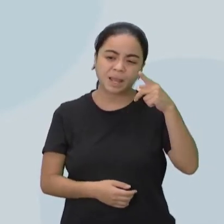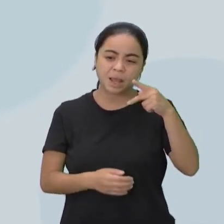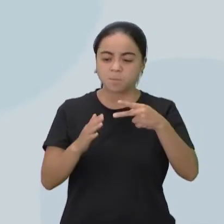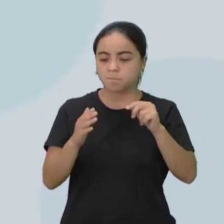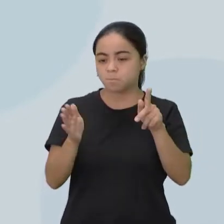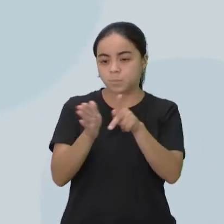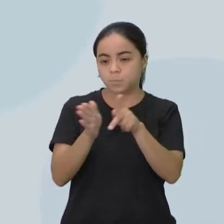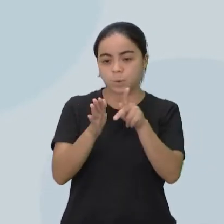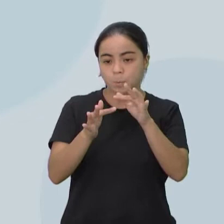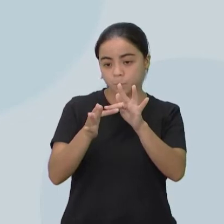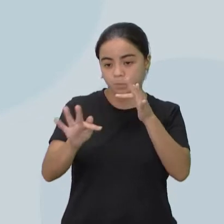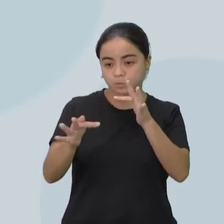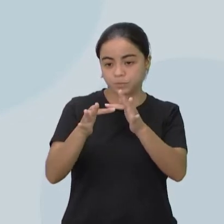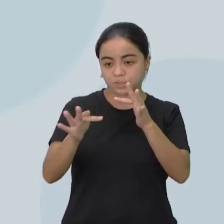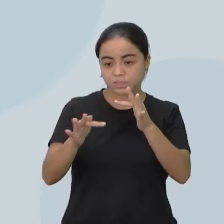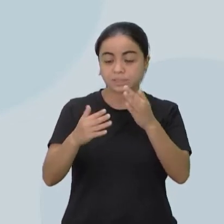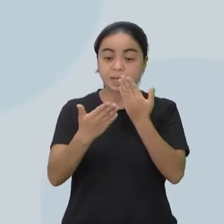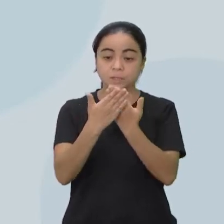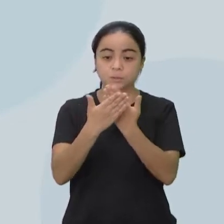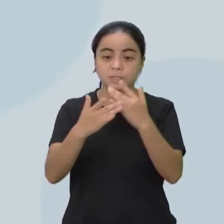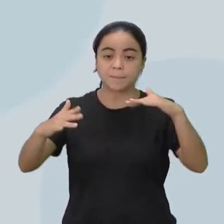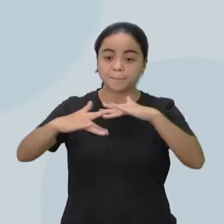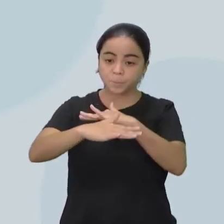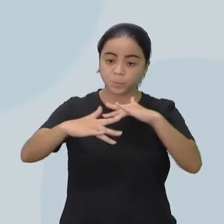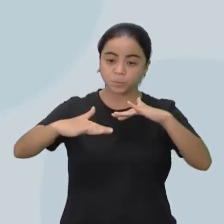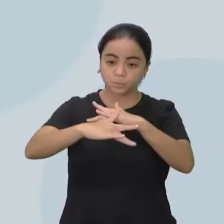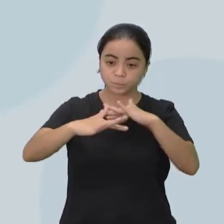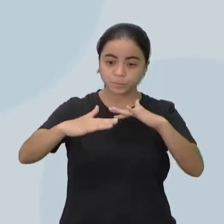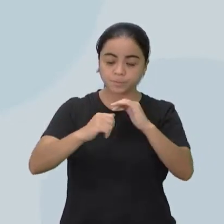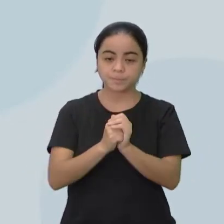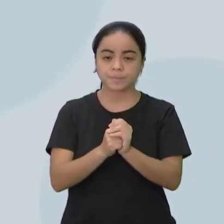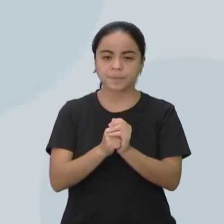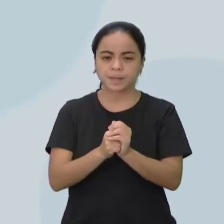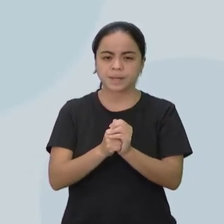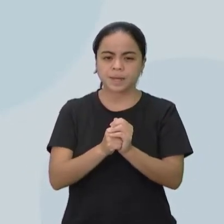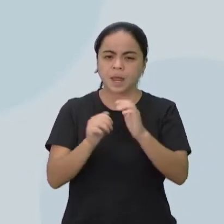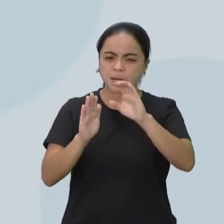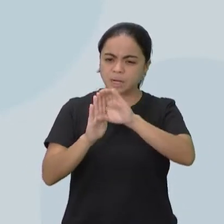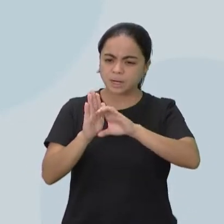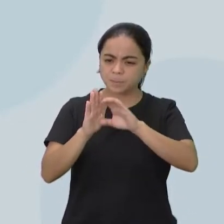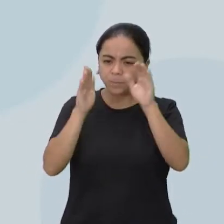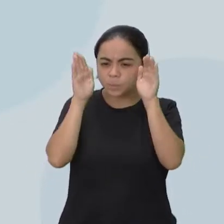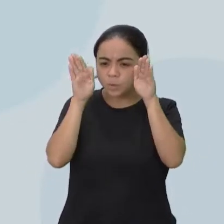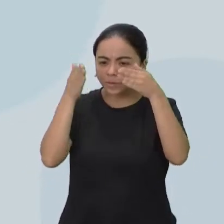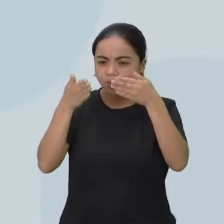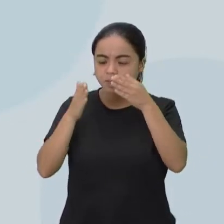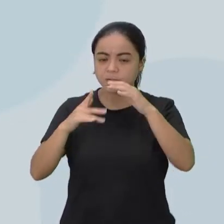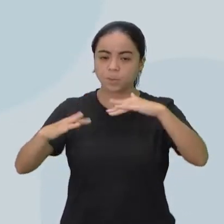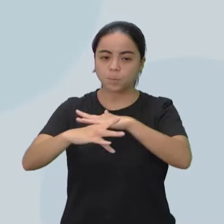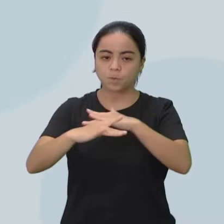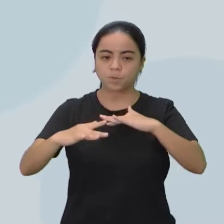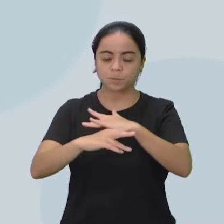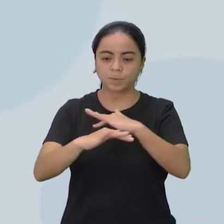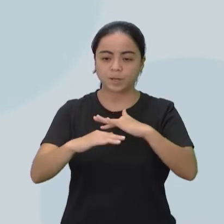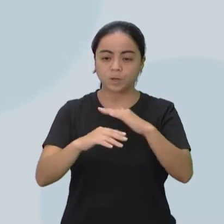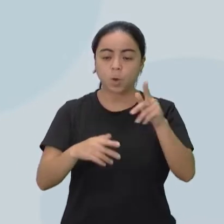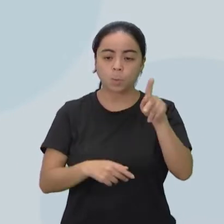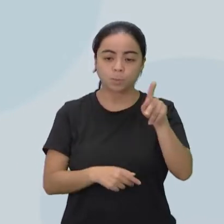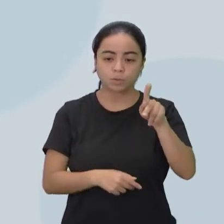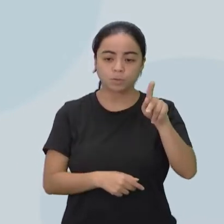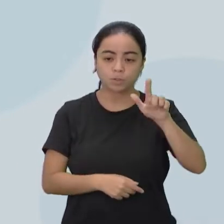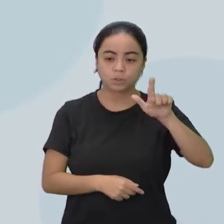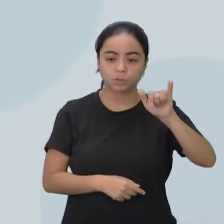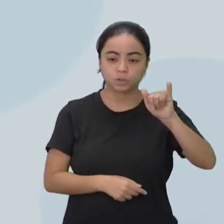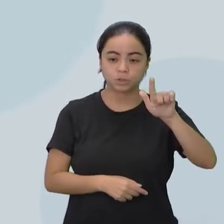física que estuda aí movimento, né? E para a gente definir o movimento, vocês devem ter visto o ano passado com o professor Giba,